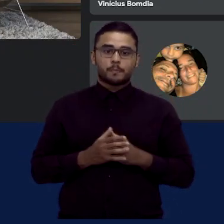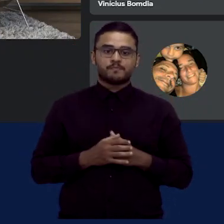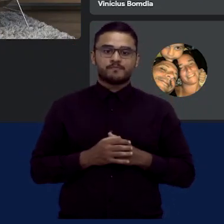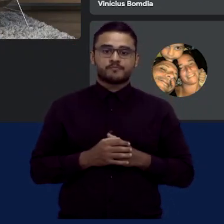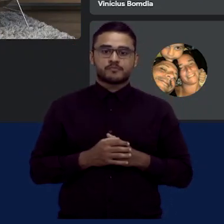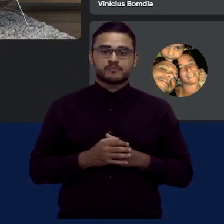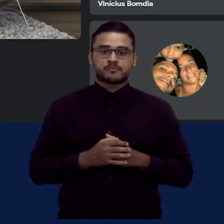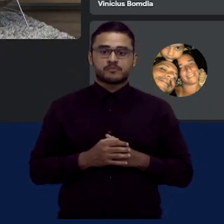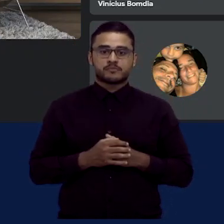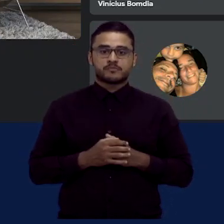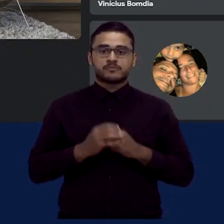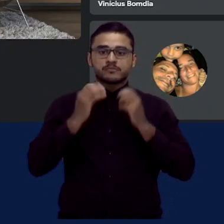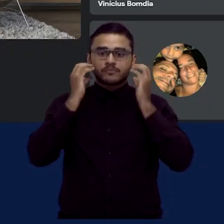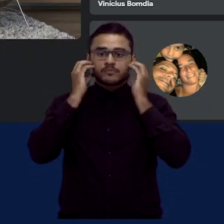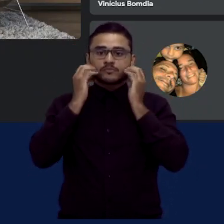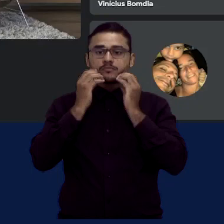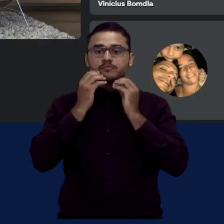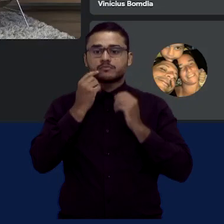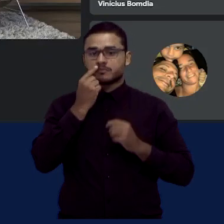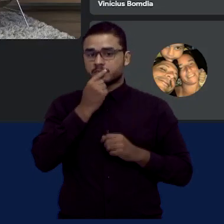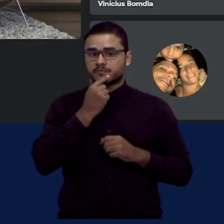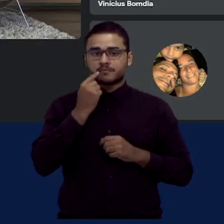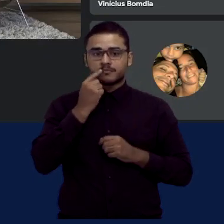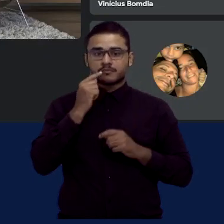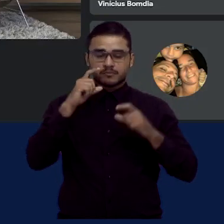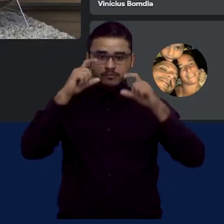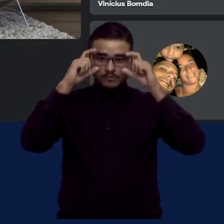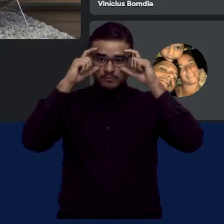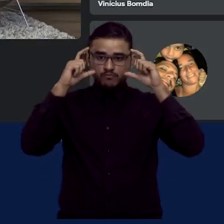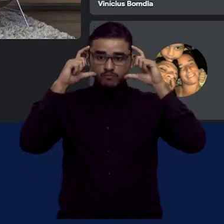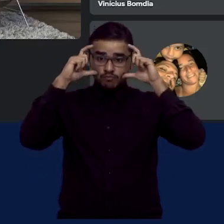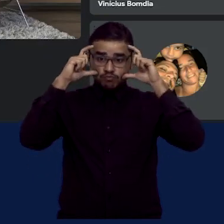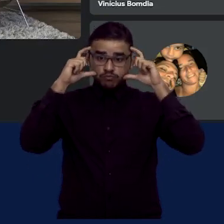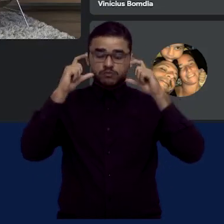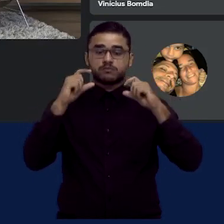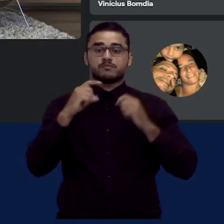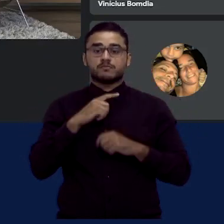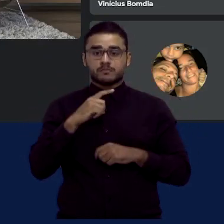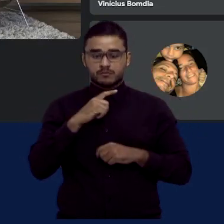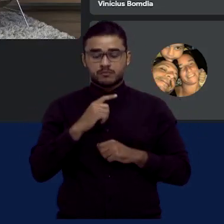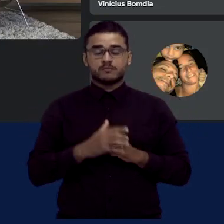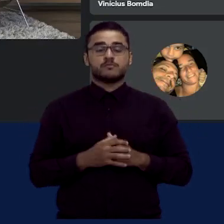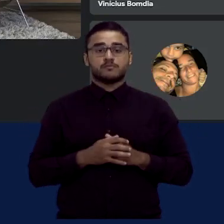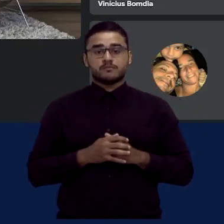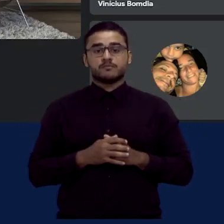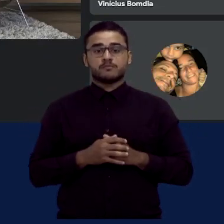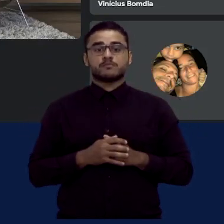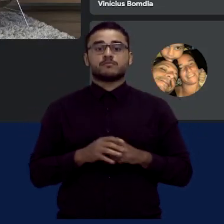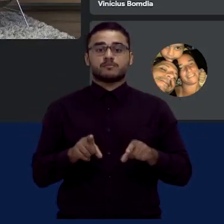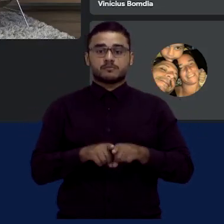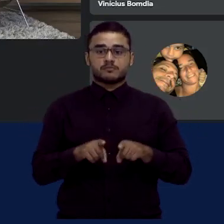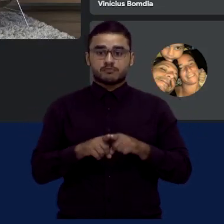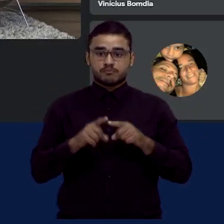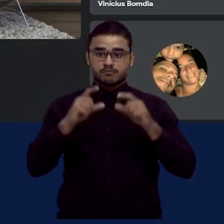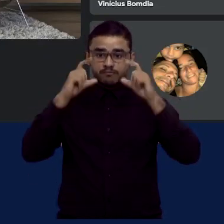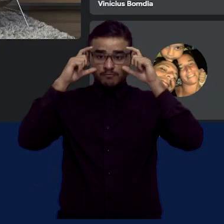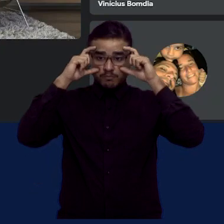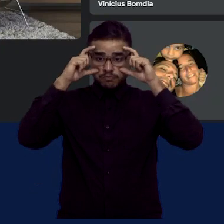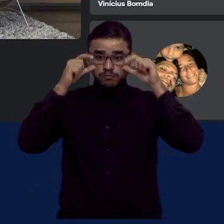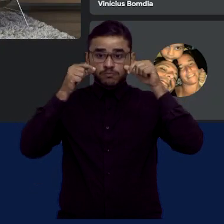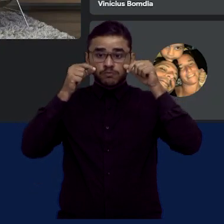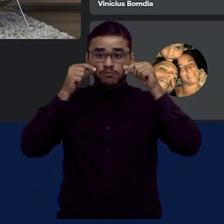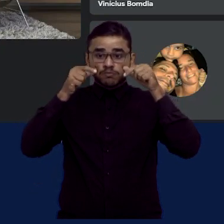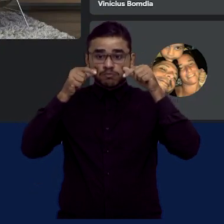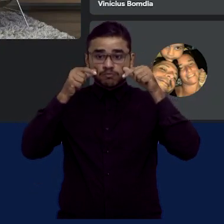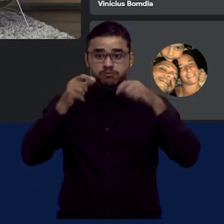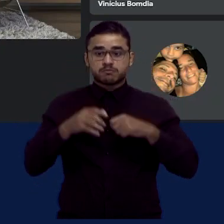no estilo cavanhaque. Possuo óculos grandes de armações pretas e lentes grossas. Tenho mais ou